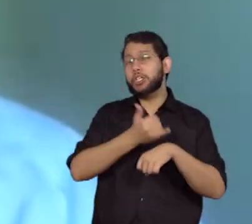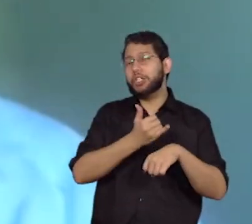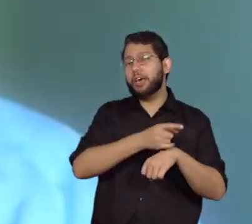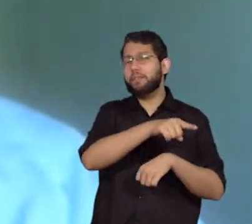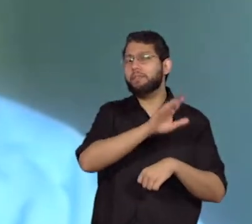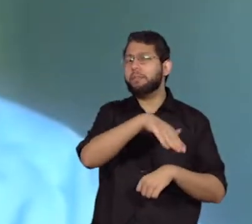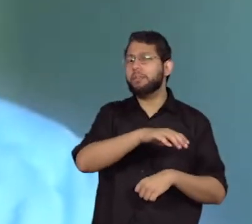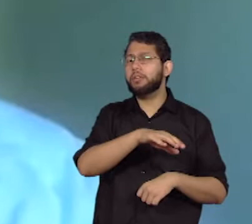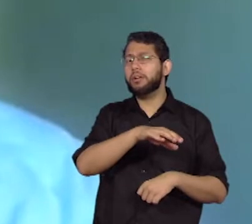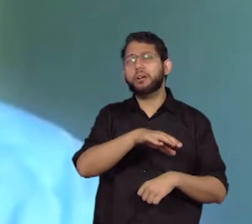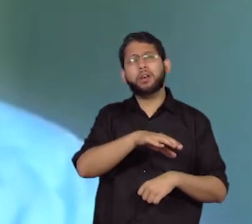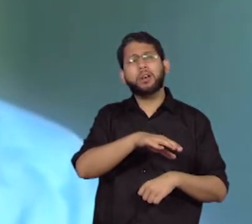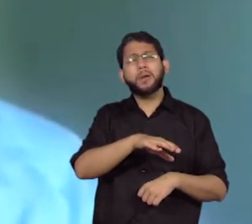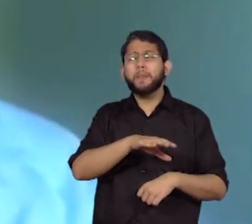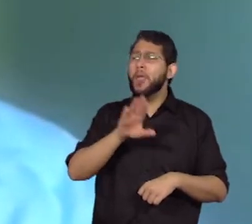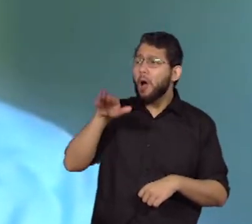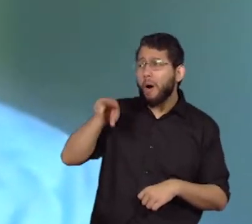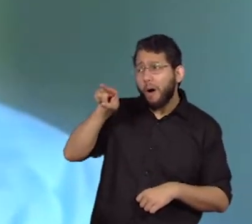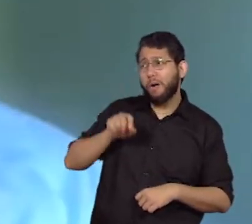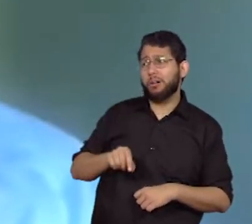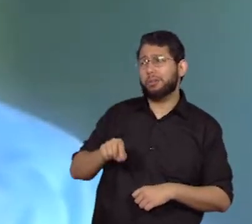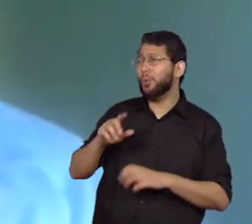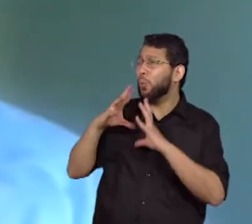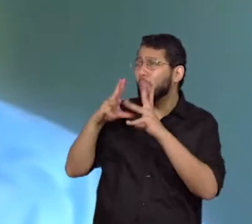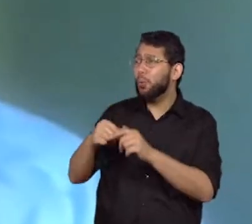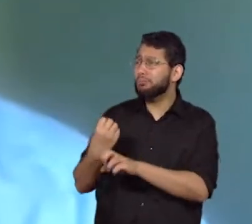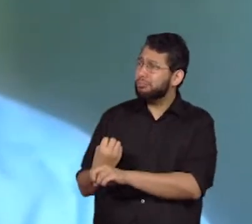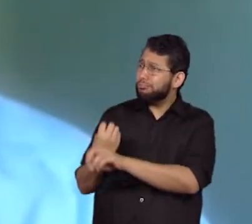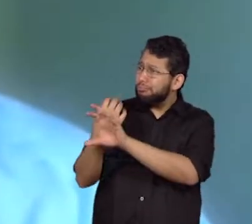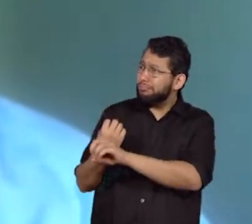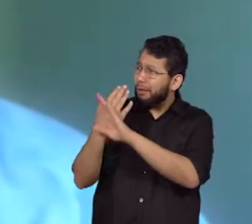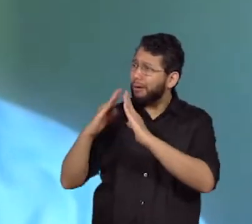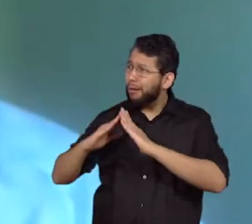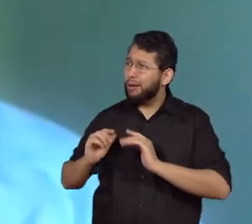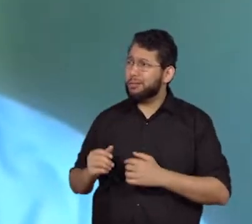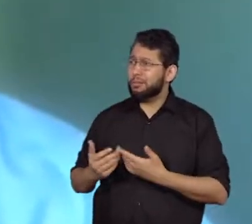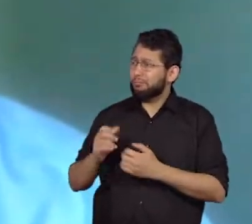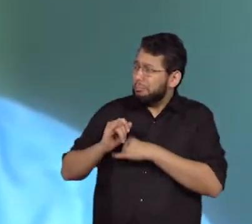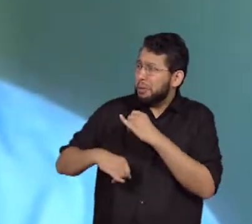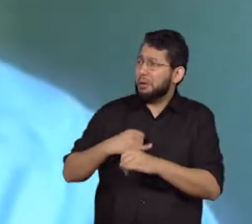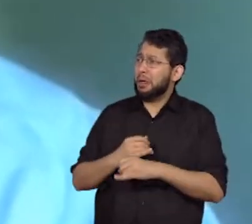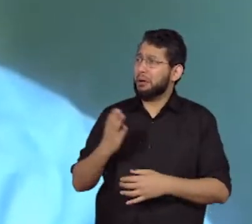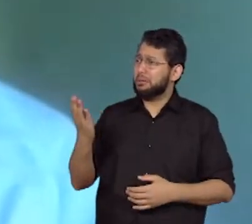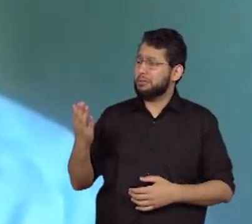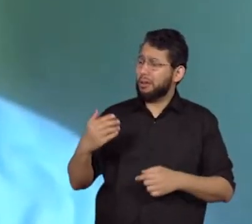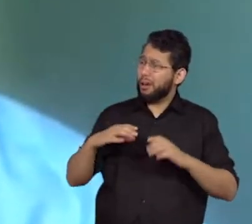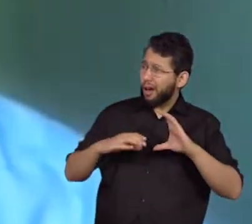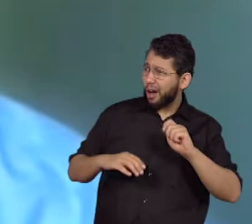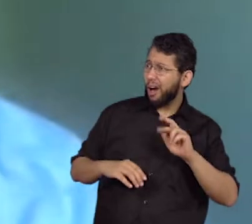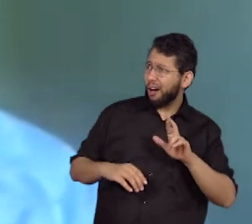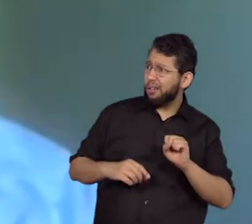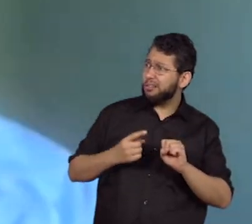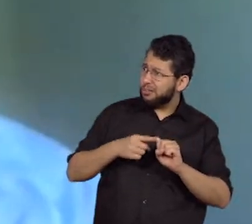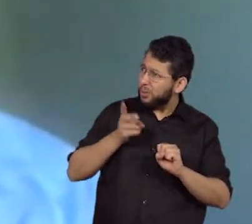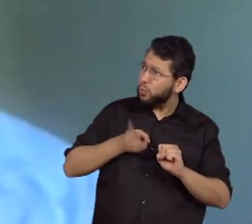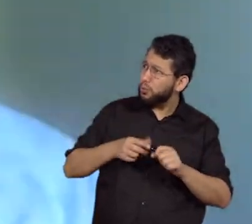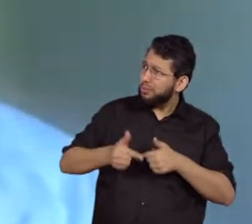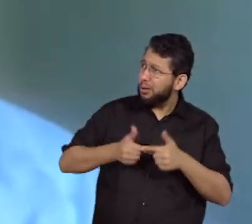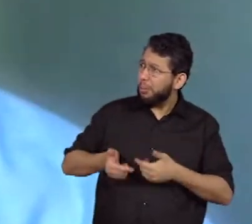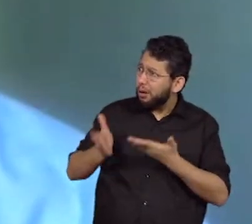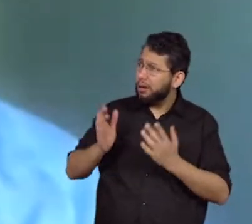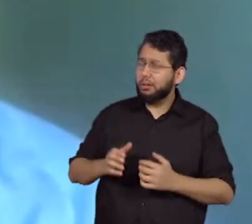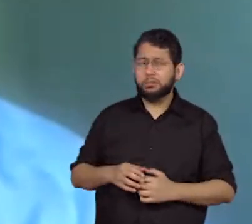tudo digital, a gente já faz tudo pela internet mesmo, por que você não continua trabalhando com a gente? Eu